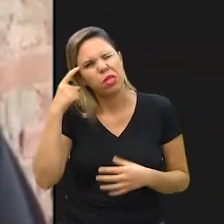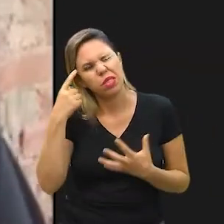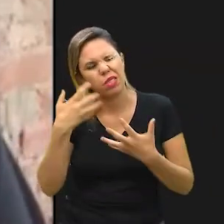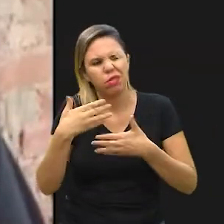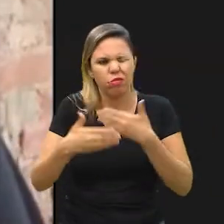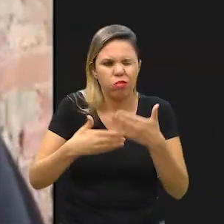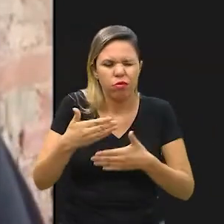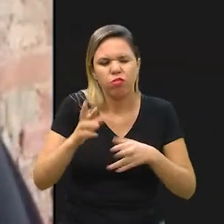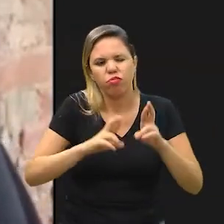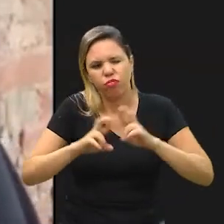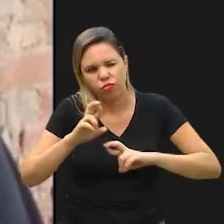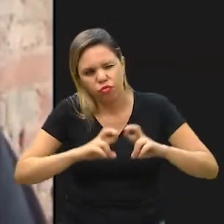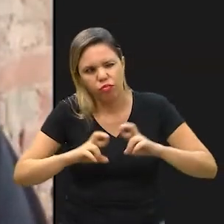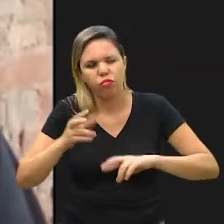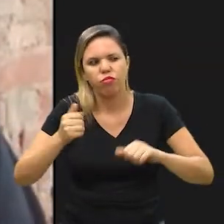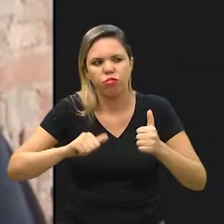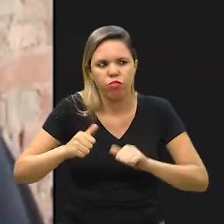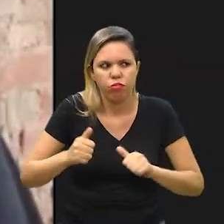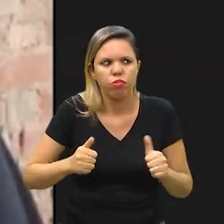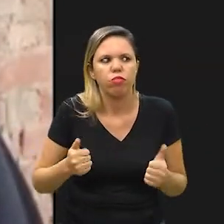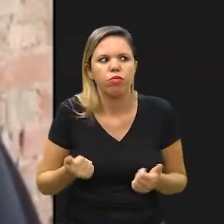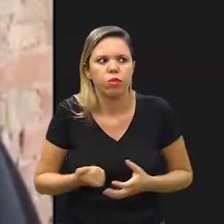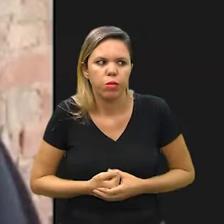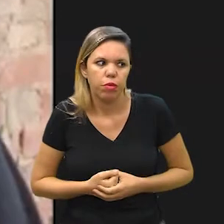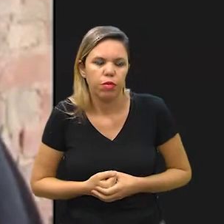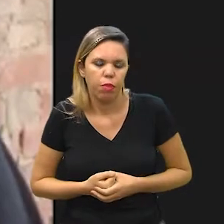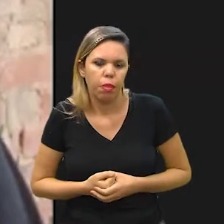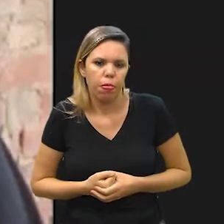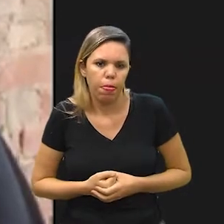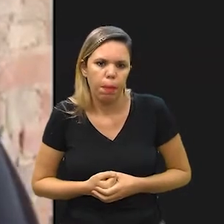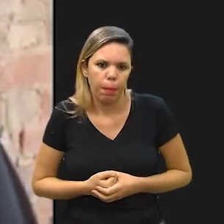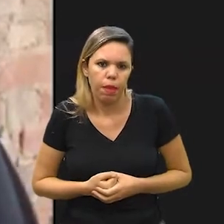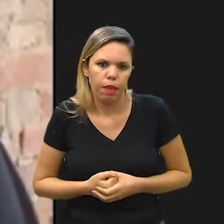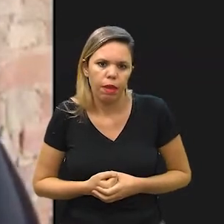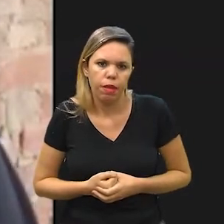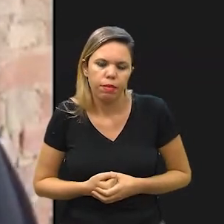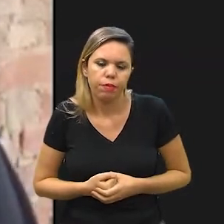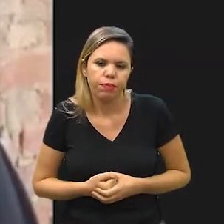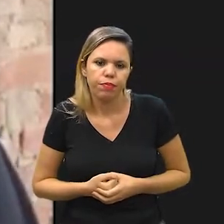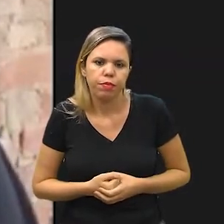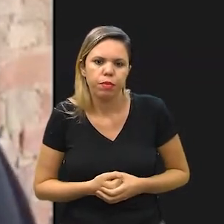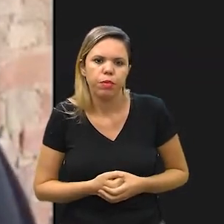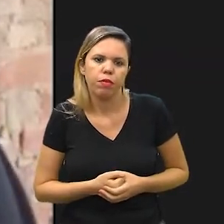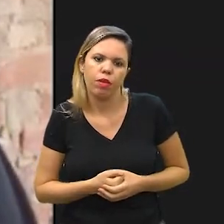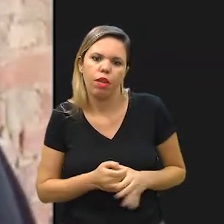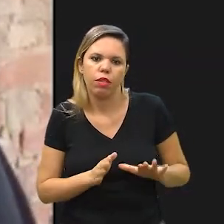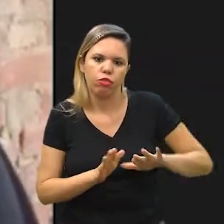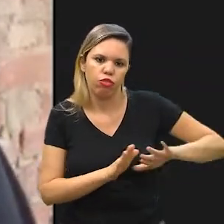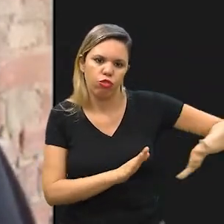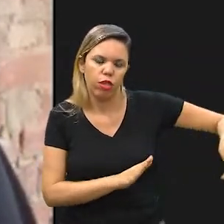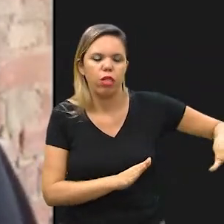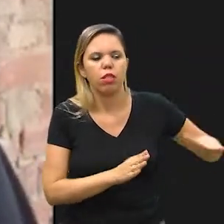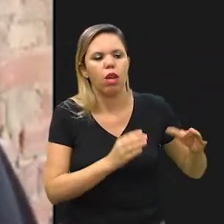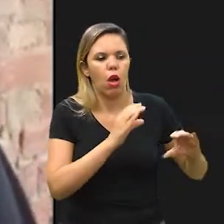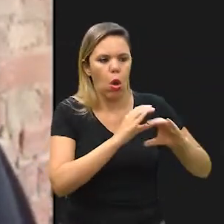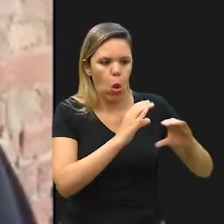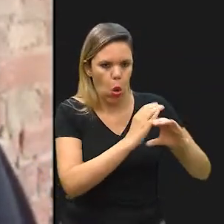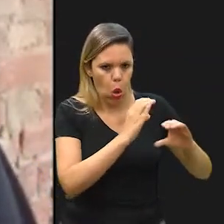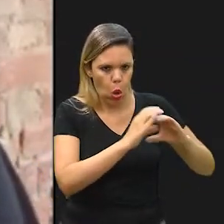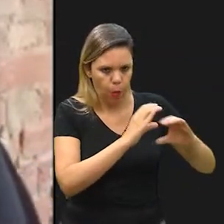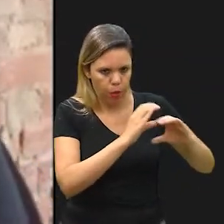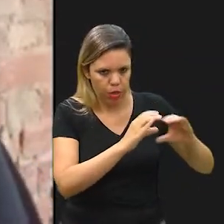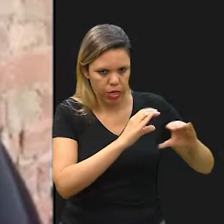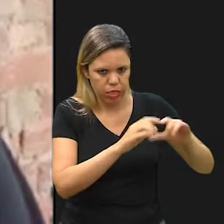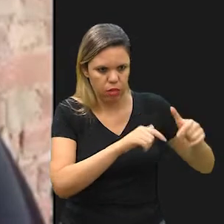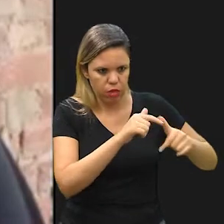pensei, dei uma analisada e por ter uma certa até afinidade com essa área de comunicação, de marketing,